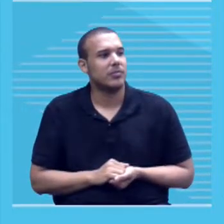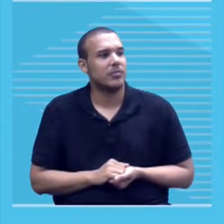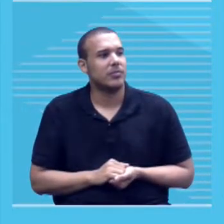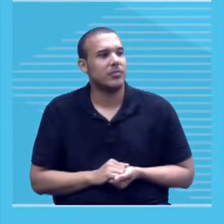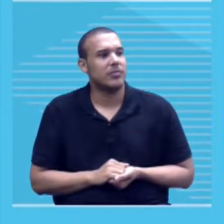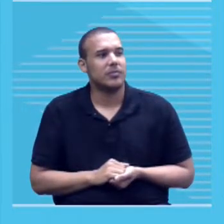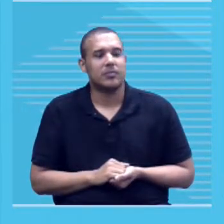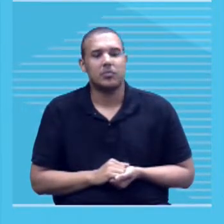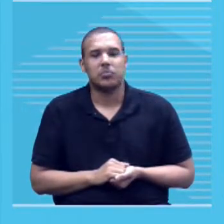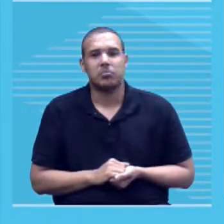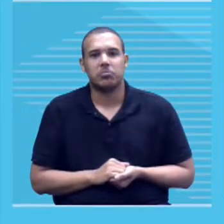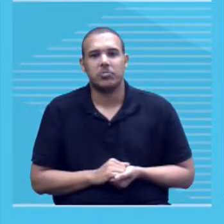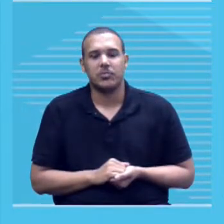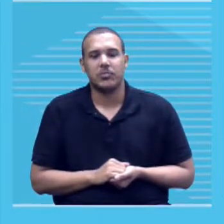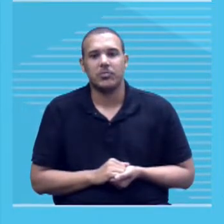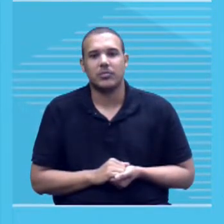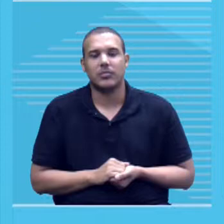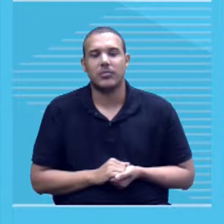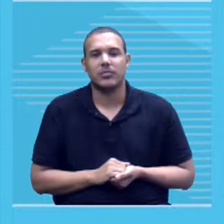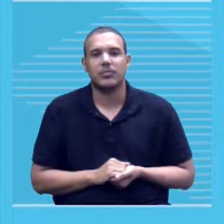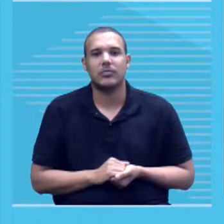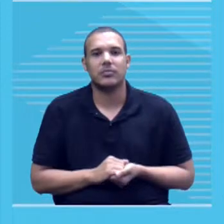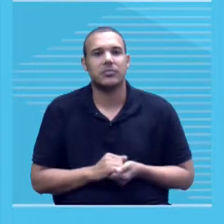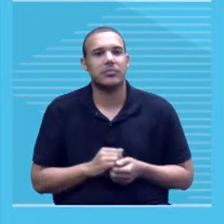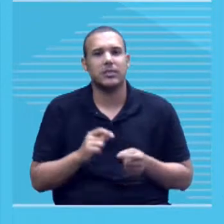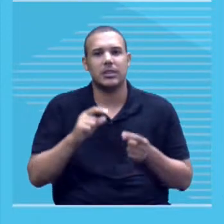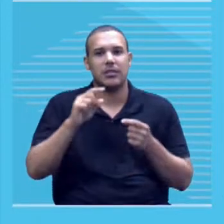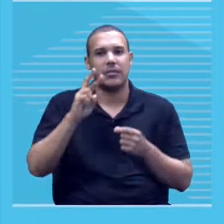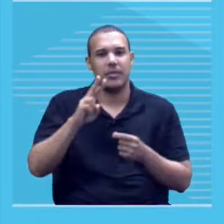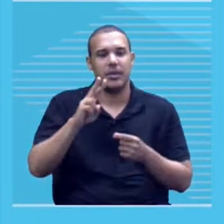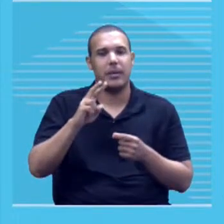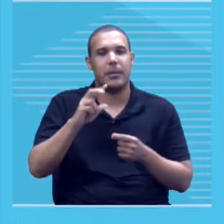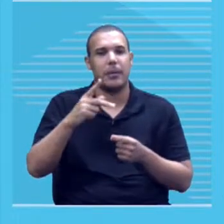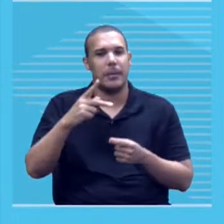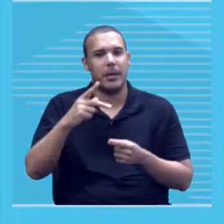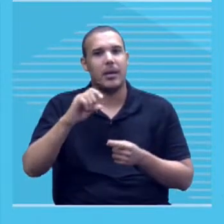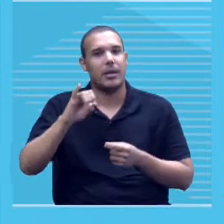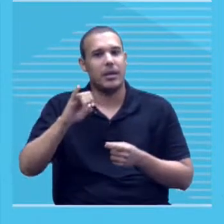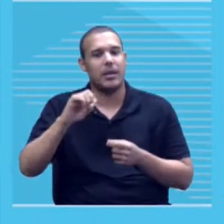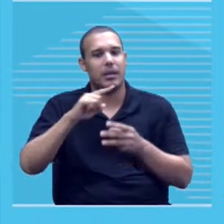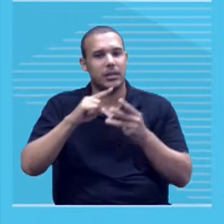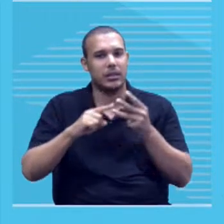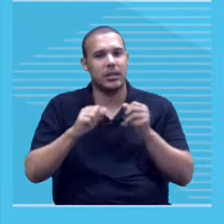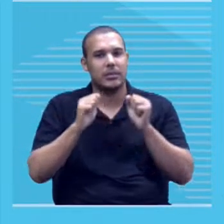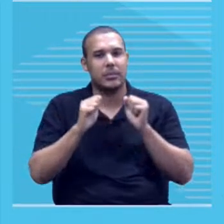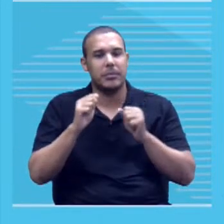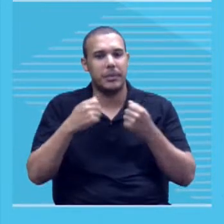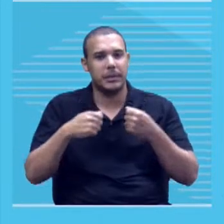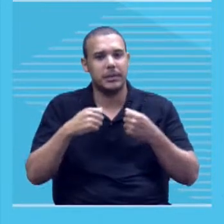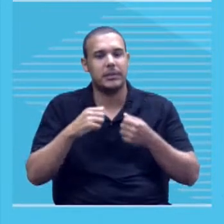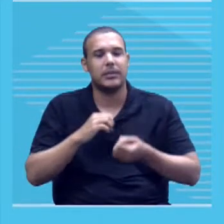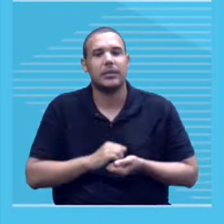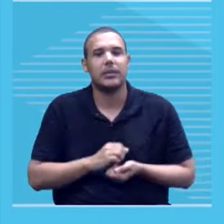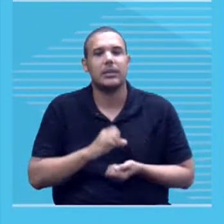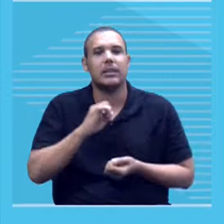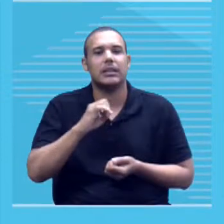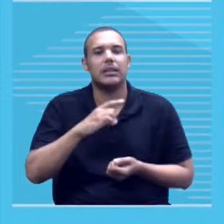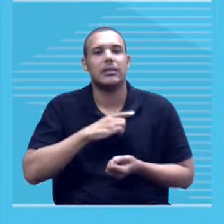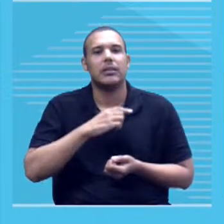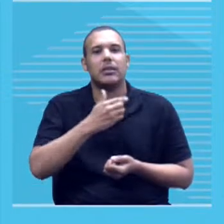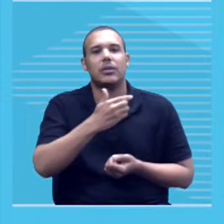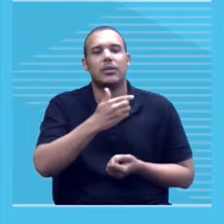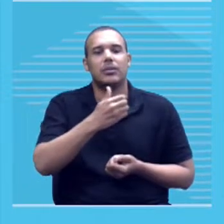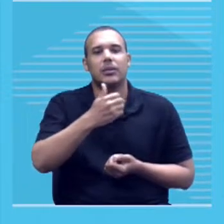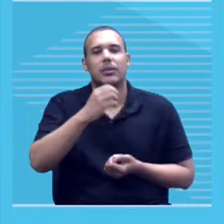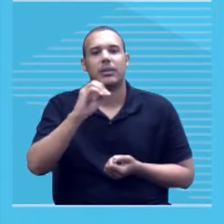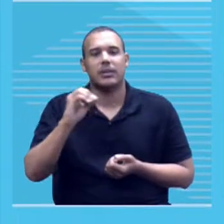que compre qualquer uma dos 3, tanto a V, quanto a P, quanto a I, verão, primavera e inverno. Se eu tiver R$ 2.100,